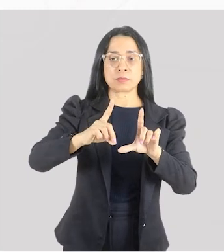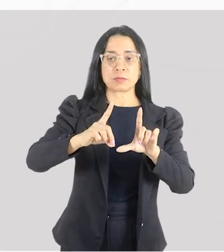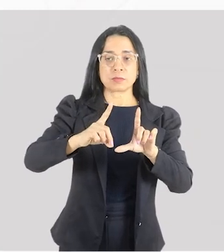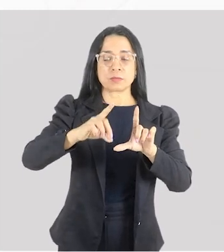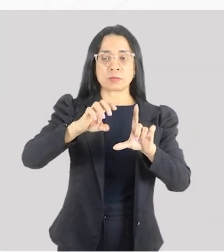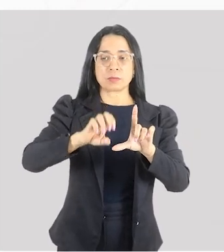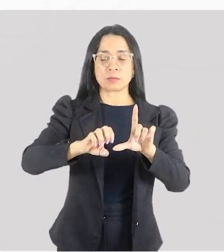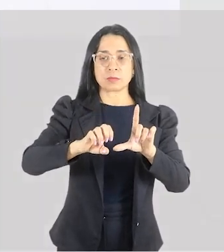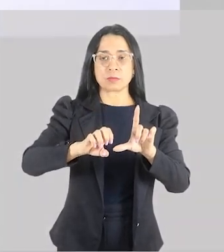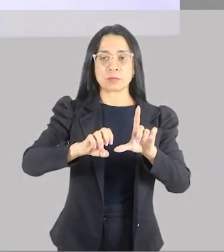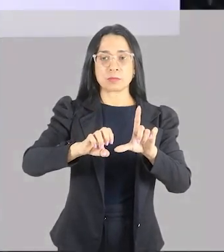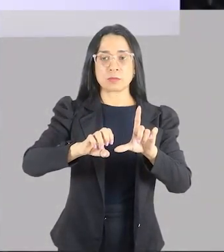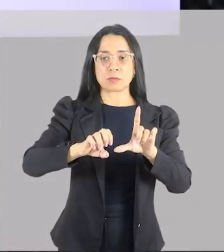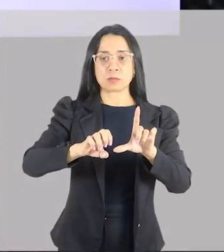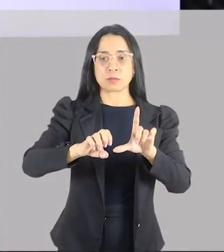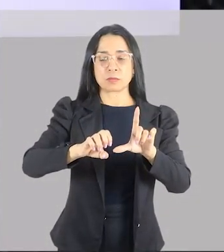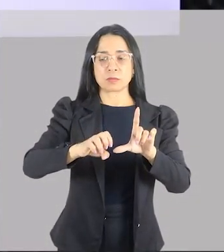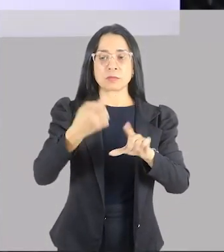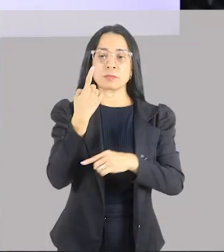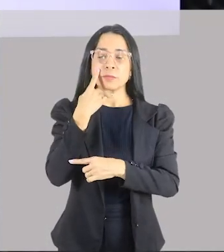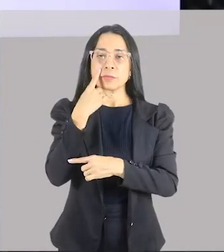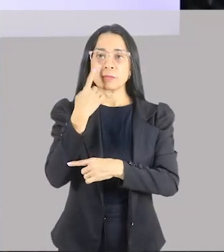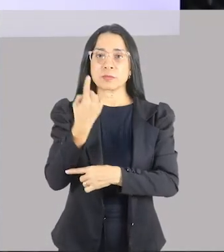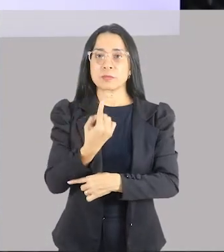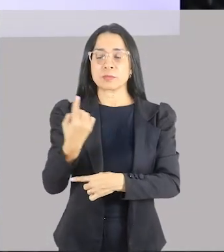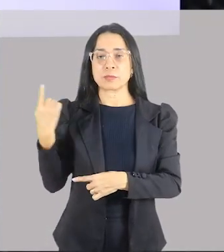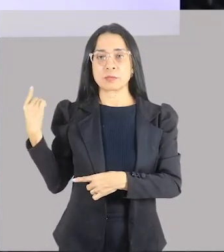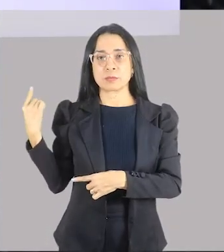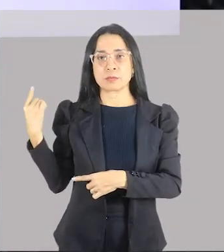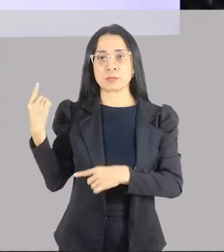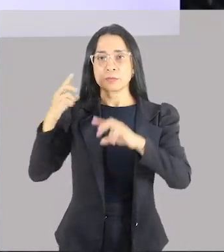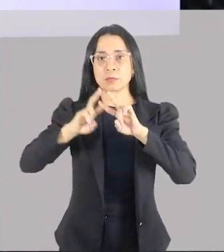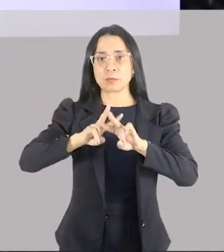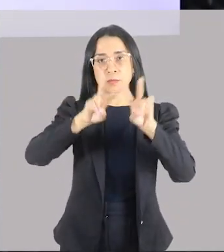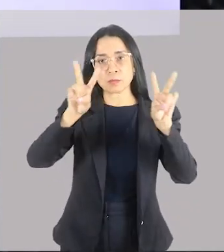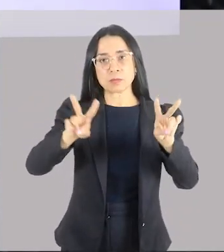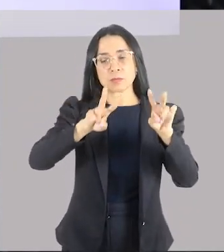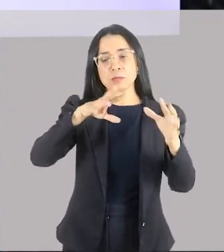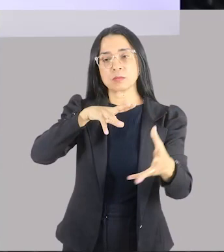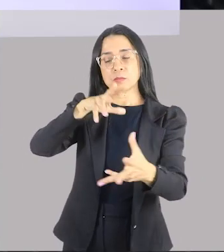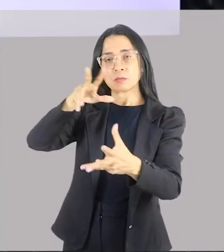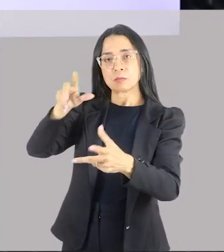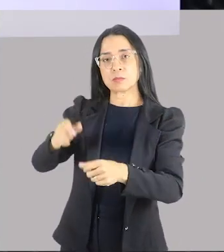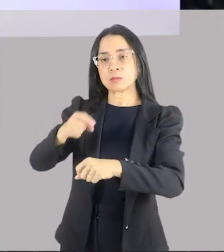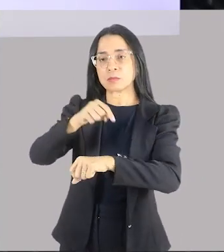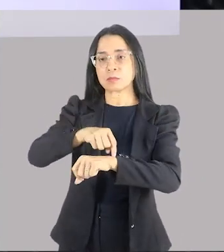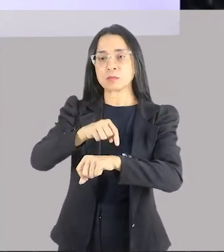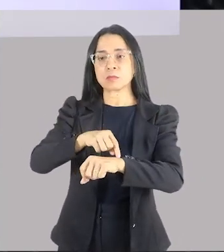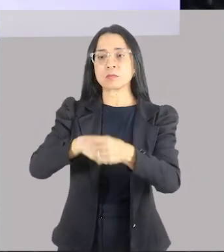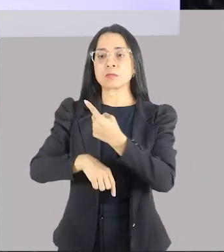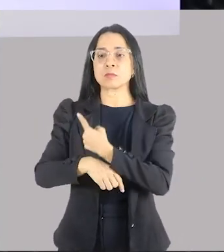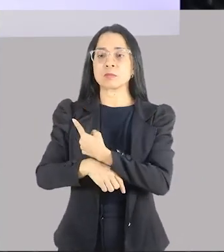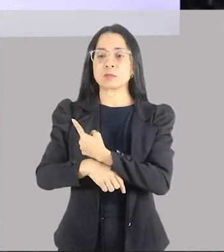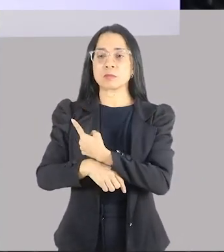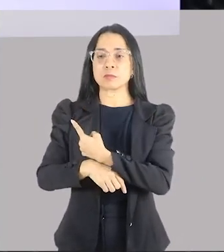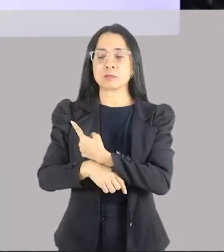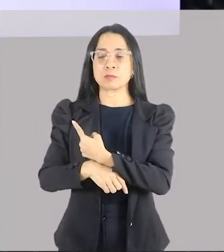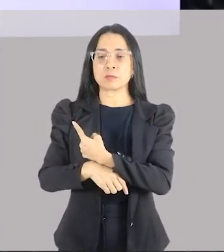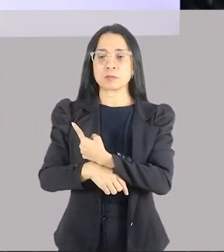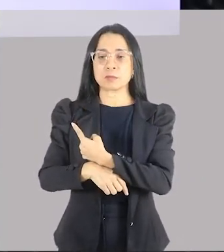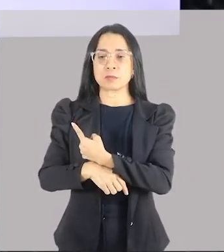ao epicurismo ou ao racionalismo? Olha só. A visão de mundo, entre o tempo, que se transformava em artista e